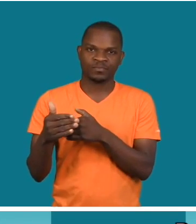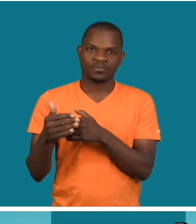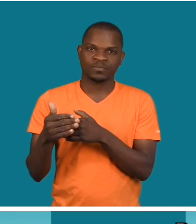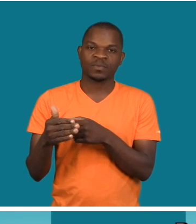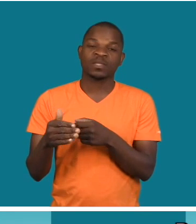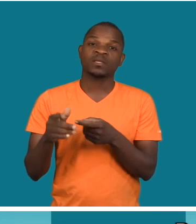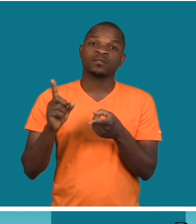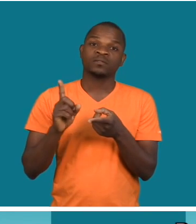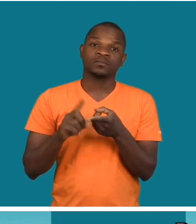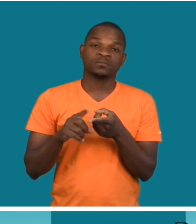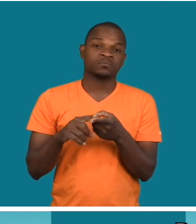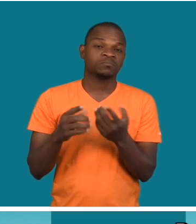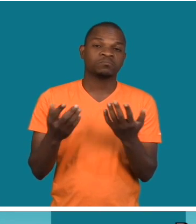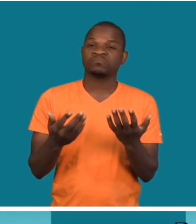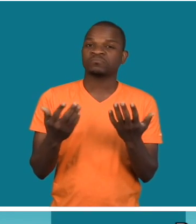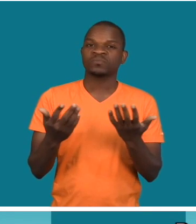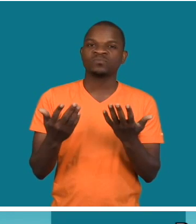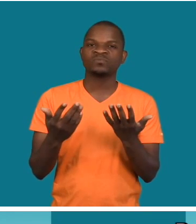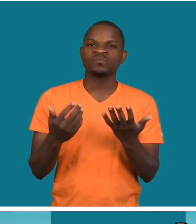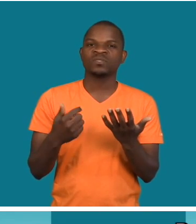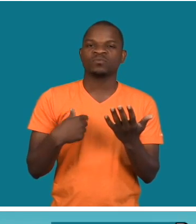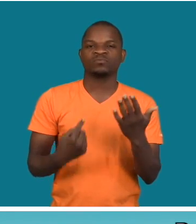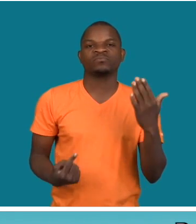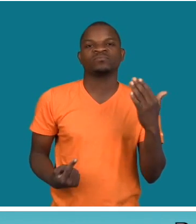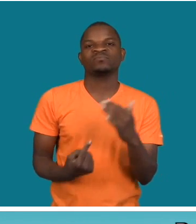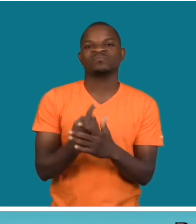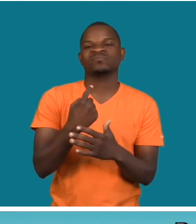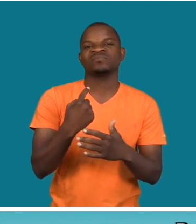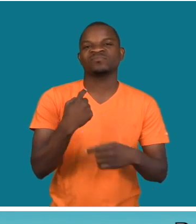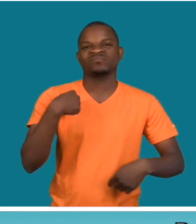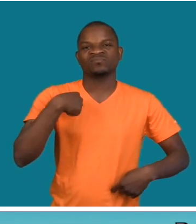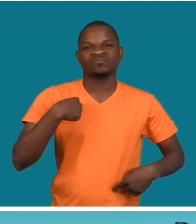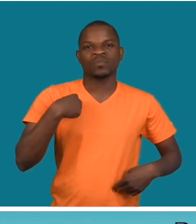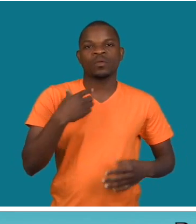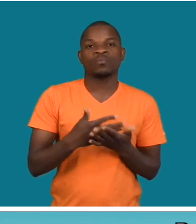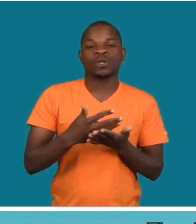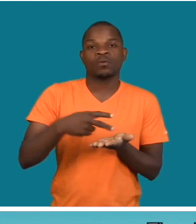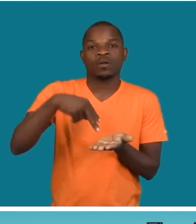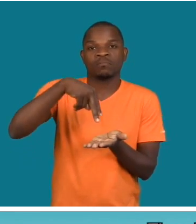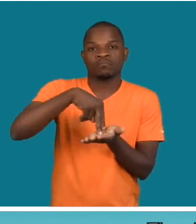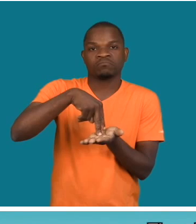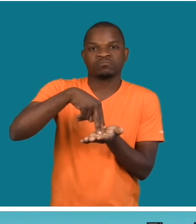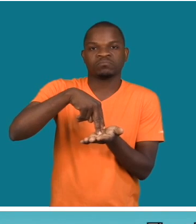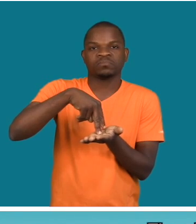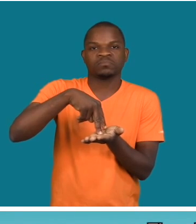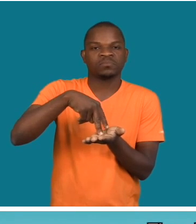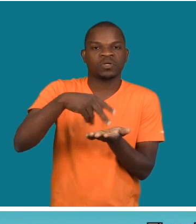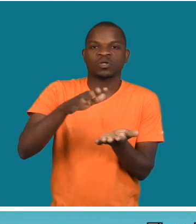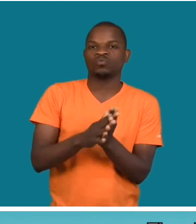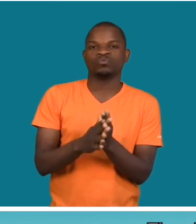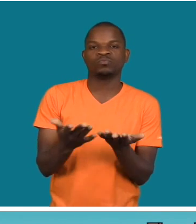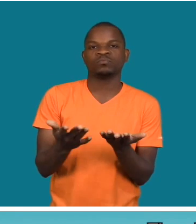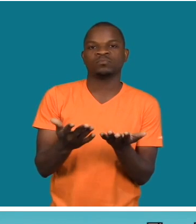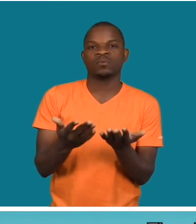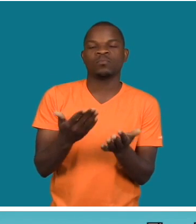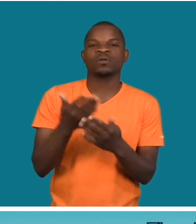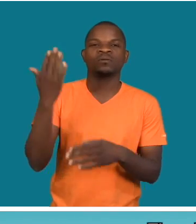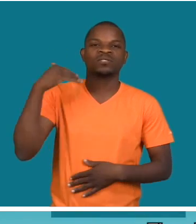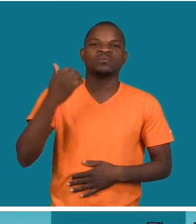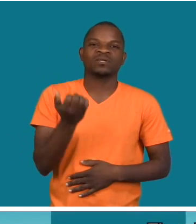E dali... Penso... O meu dilema começou. Fiquei sem as pernas. Eu era criança, até nem percebi...